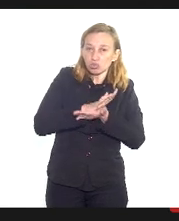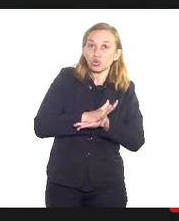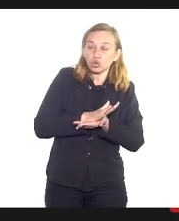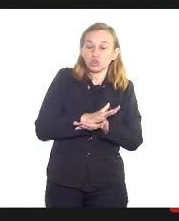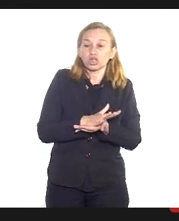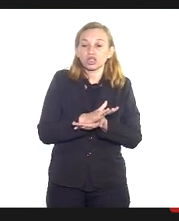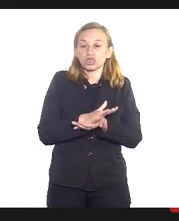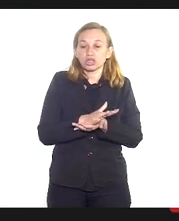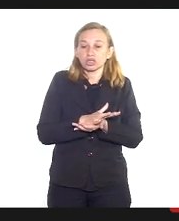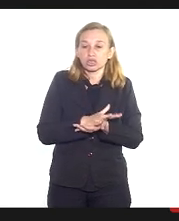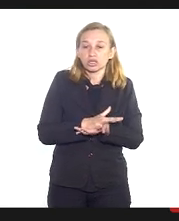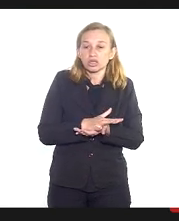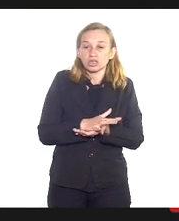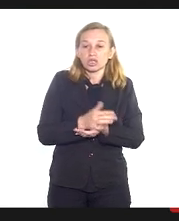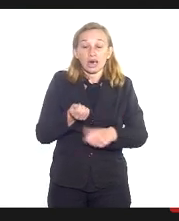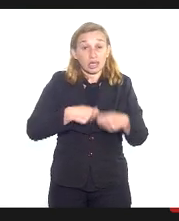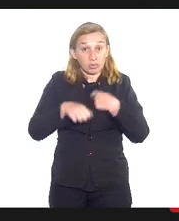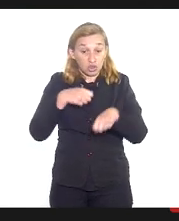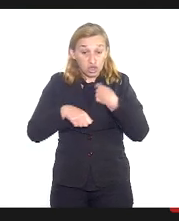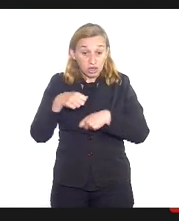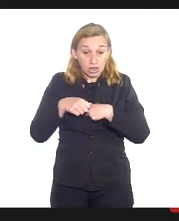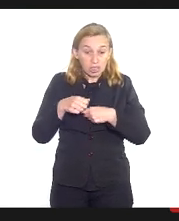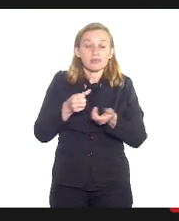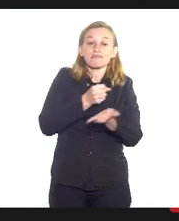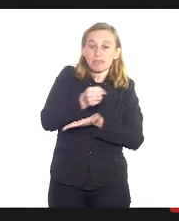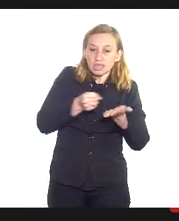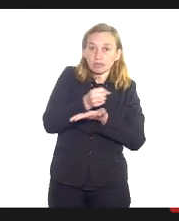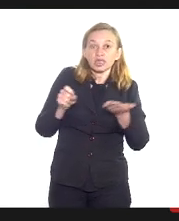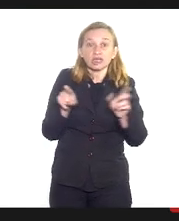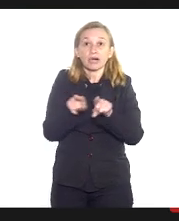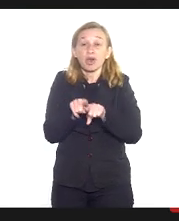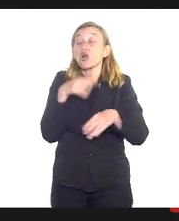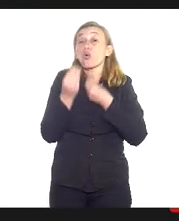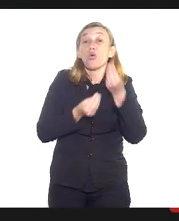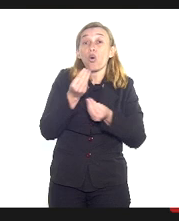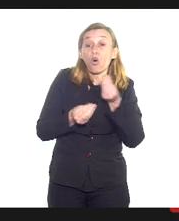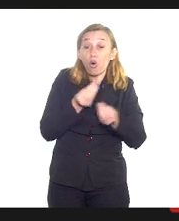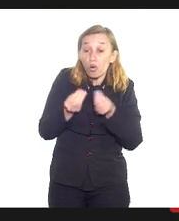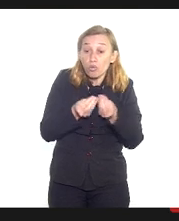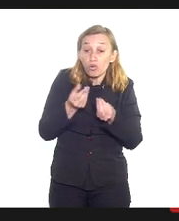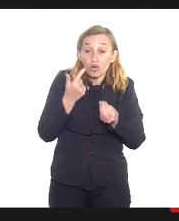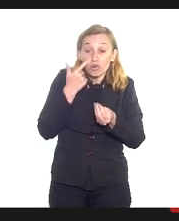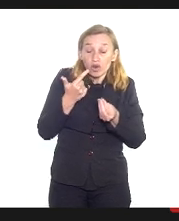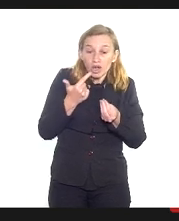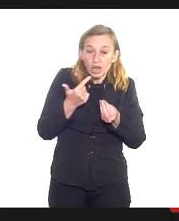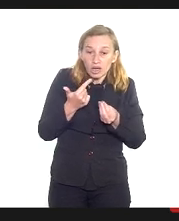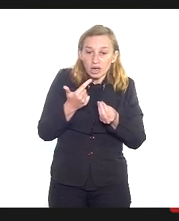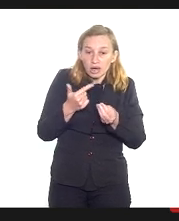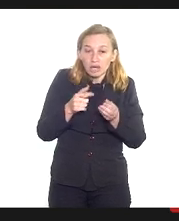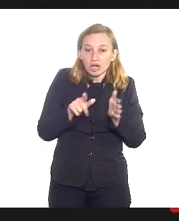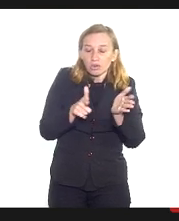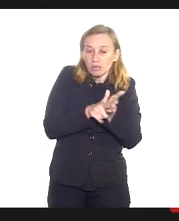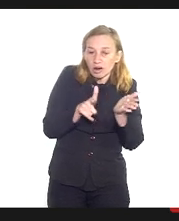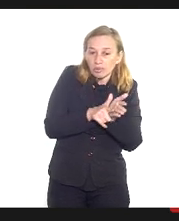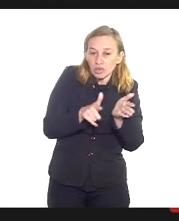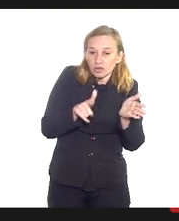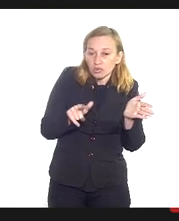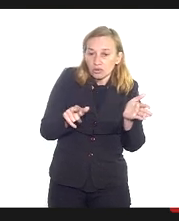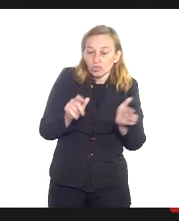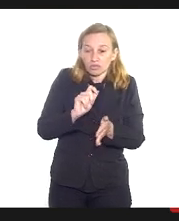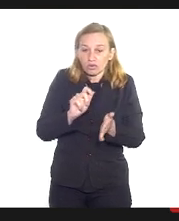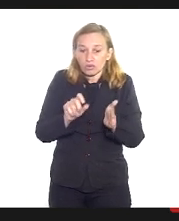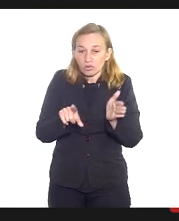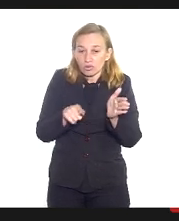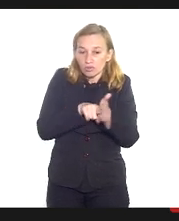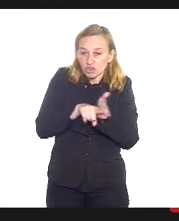de a sanção administrativa, e basicamente também como é que se configuraria o embaraço à ação fiscal. É o terceiro não atendimento, é